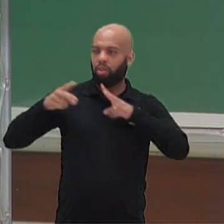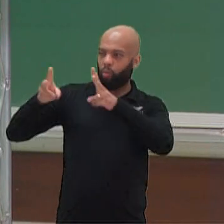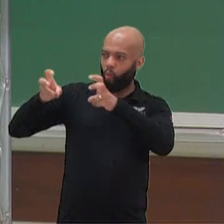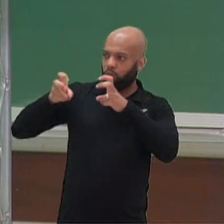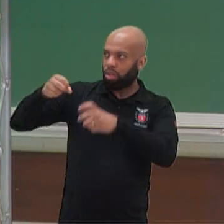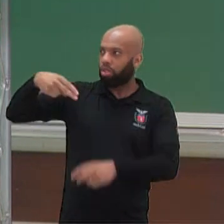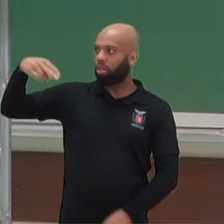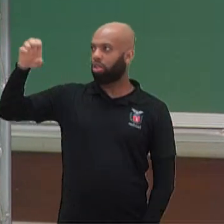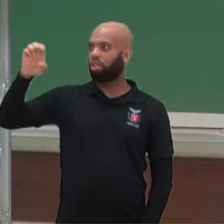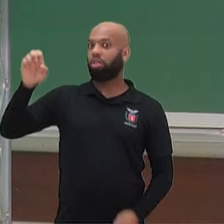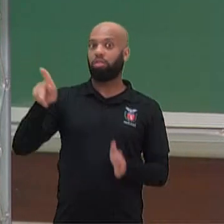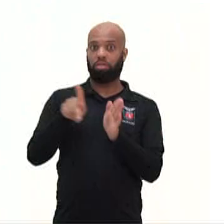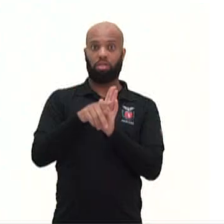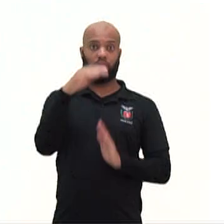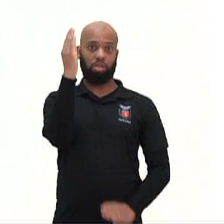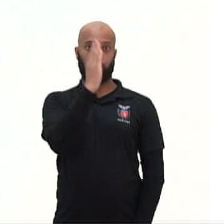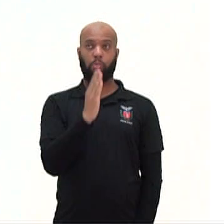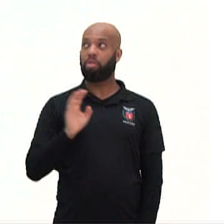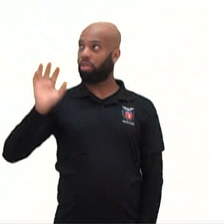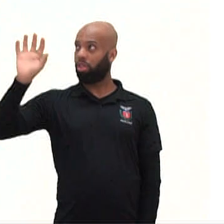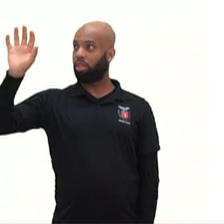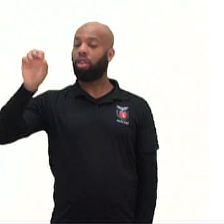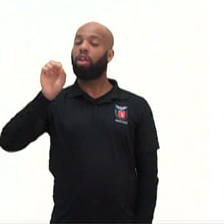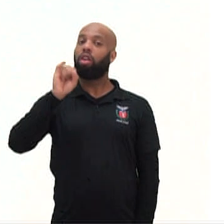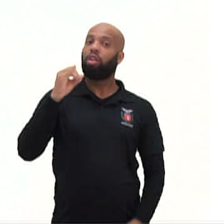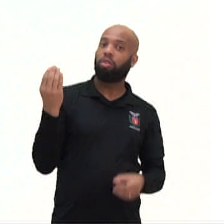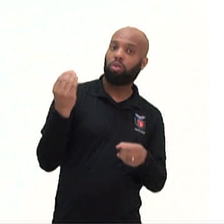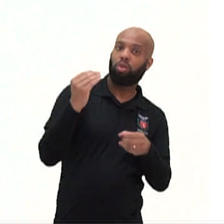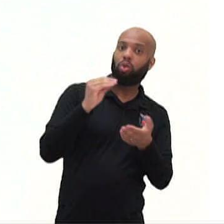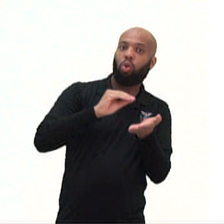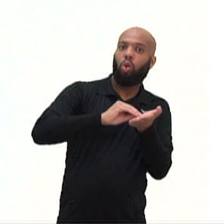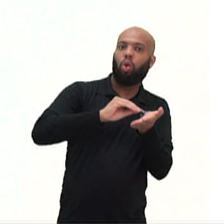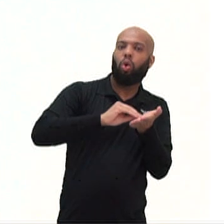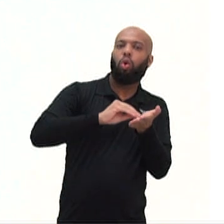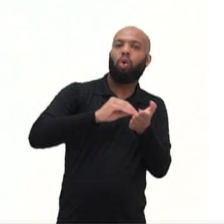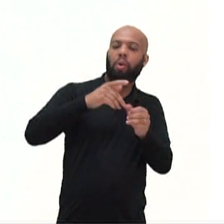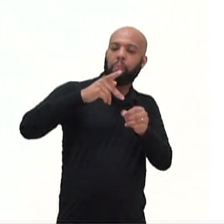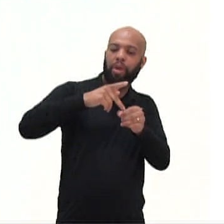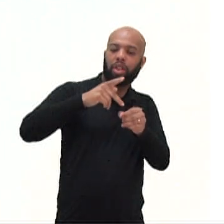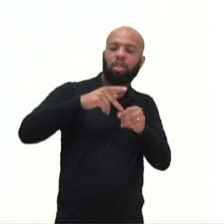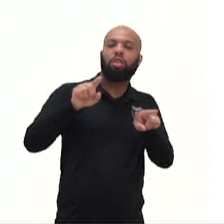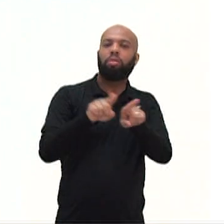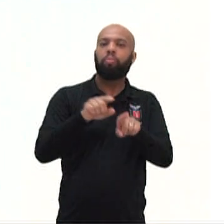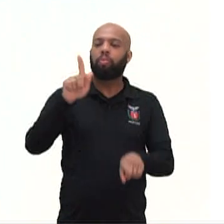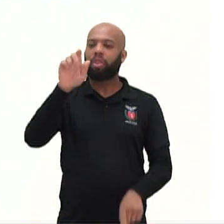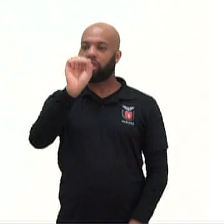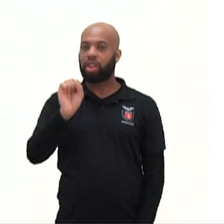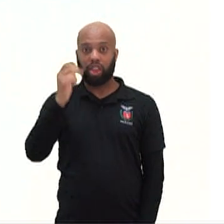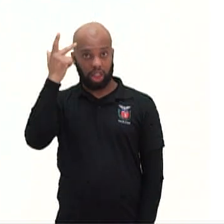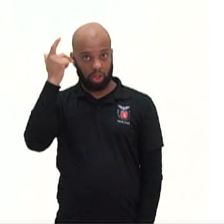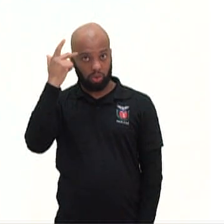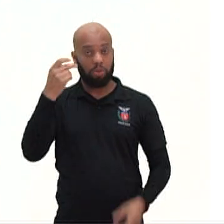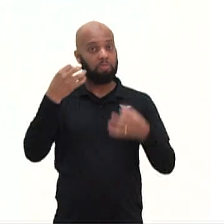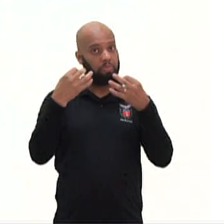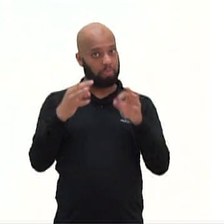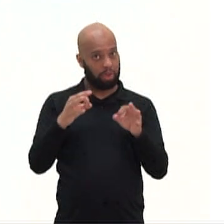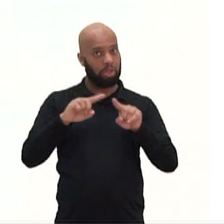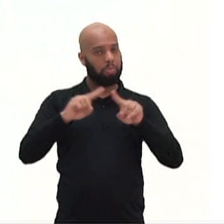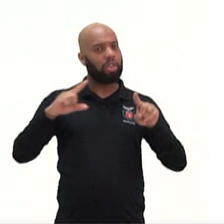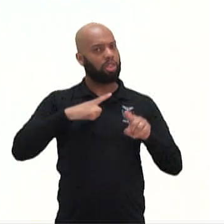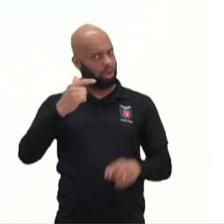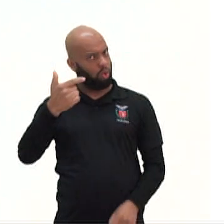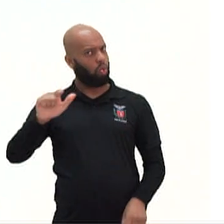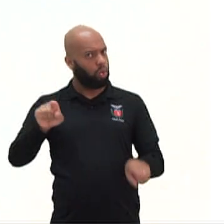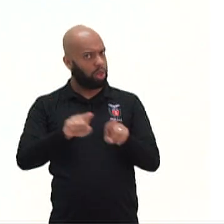nordeste do Brasil? Se você colocou que foi petróleo e gás natural, você acertou. Mas lembra que não são só esses, né? Muitos